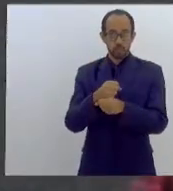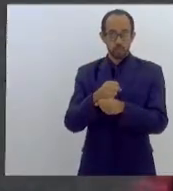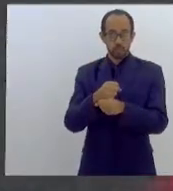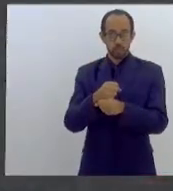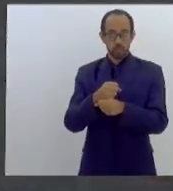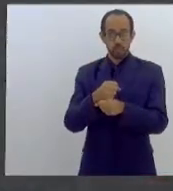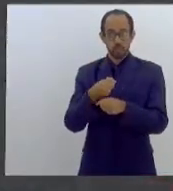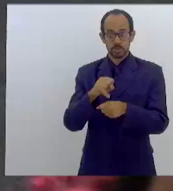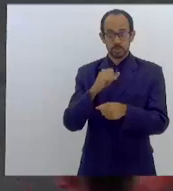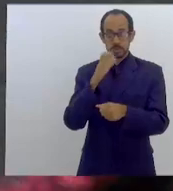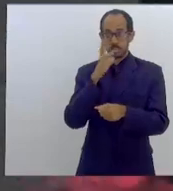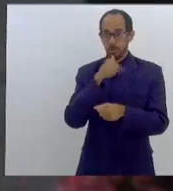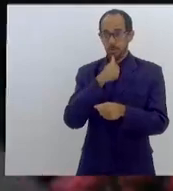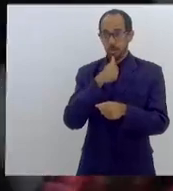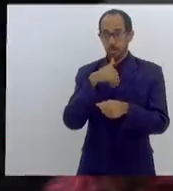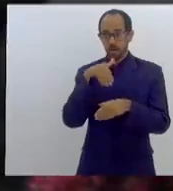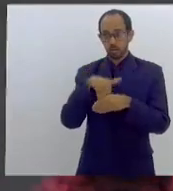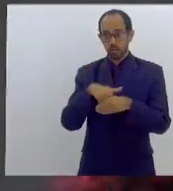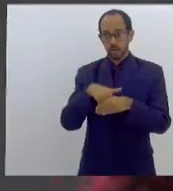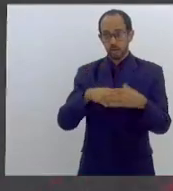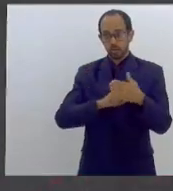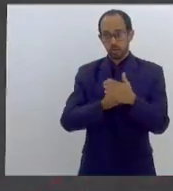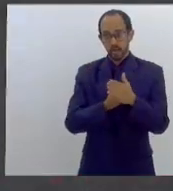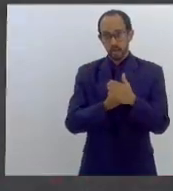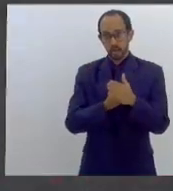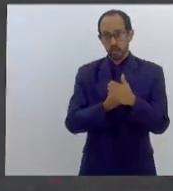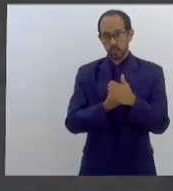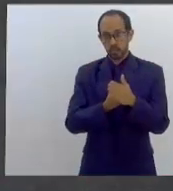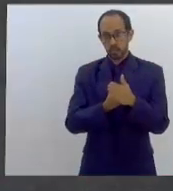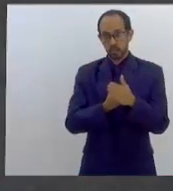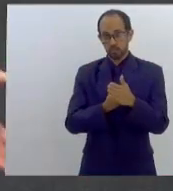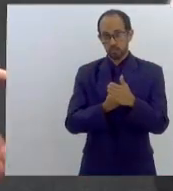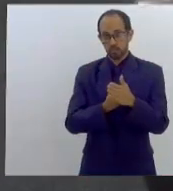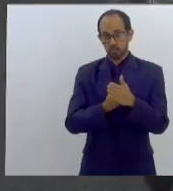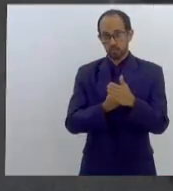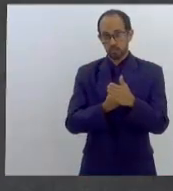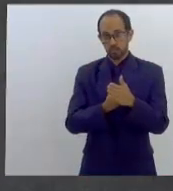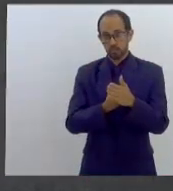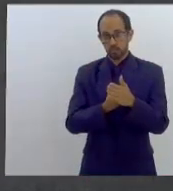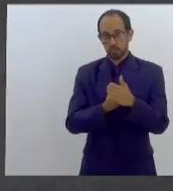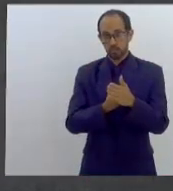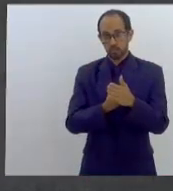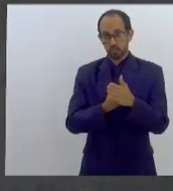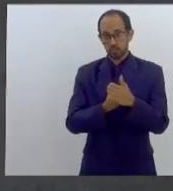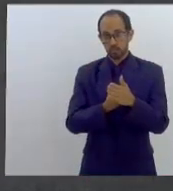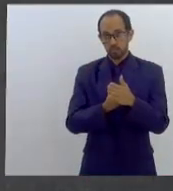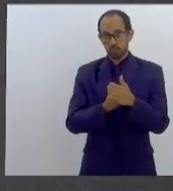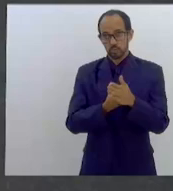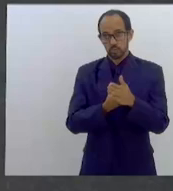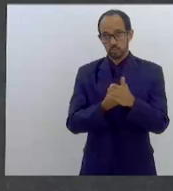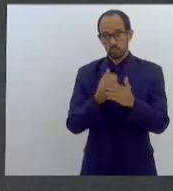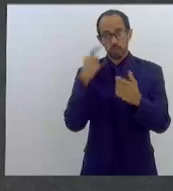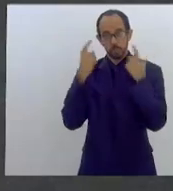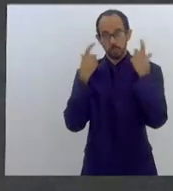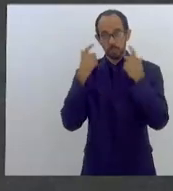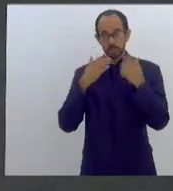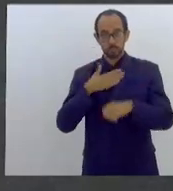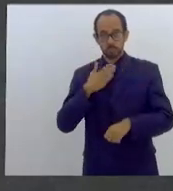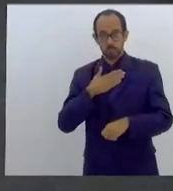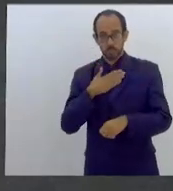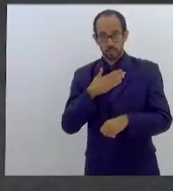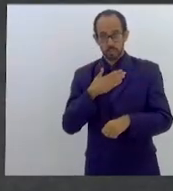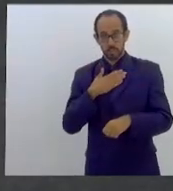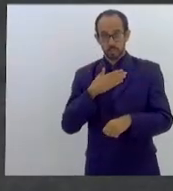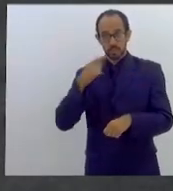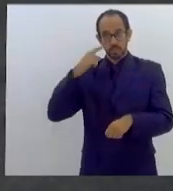demorar a votar os vetos, mais isso tem de ser do governo manter os vetos. Então, essa é a preocupação que eu tenho, que semana que